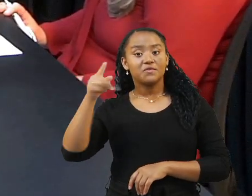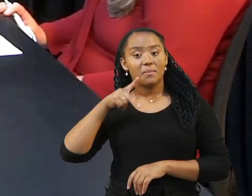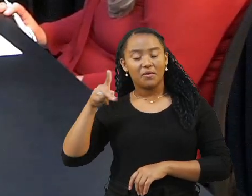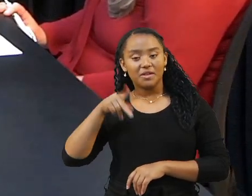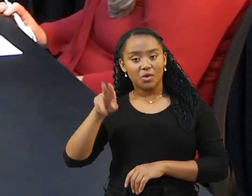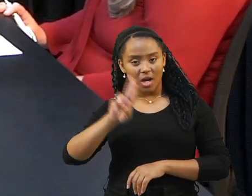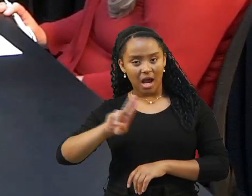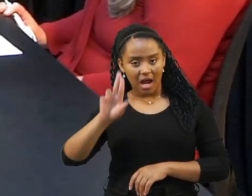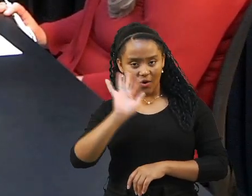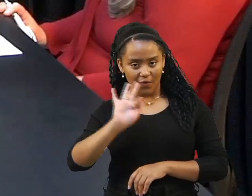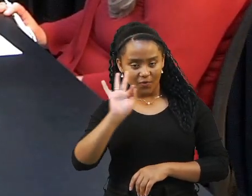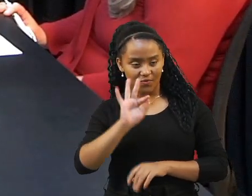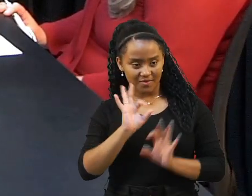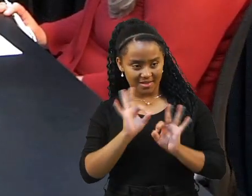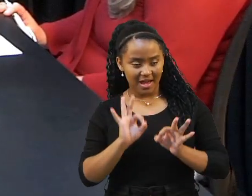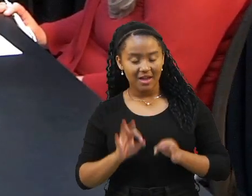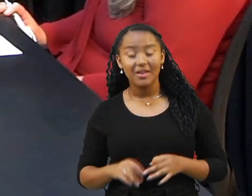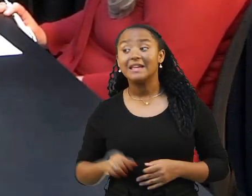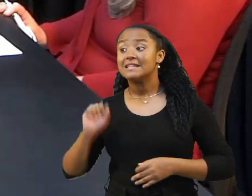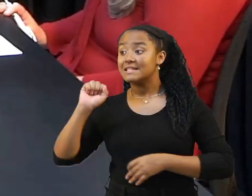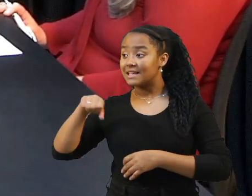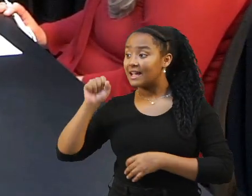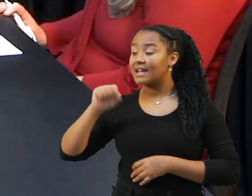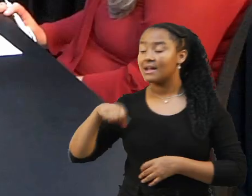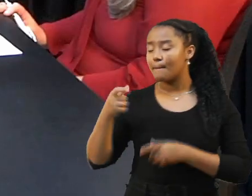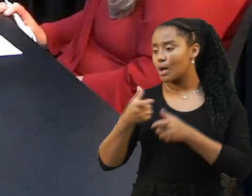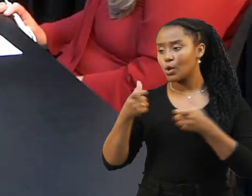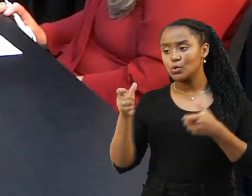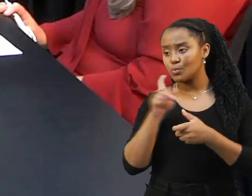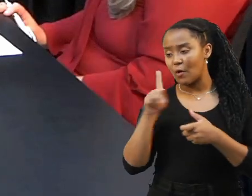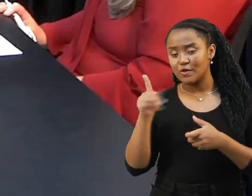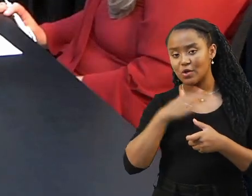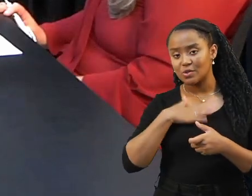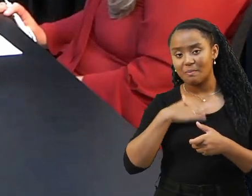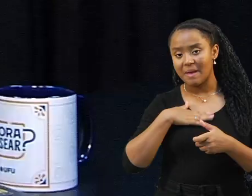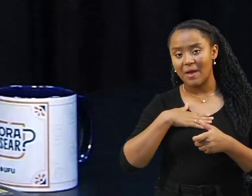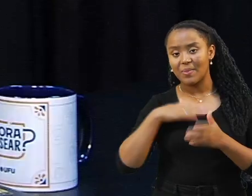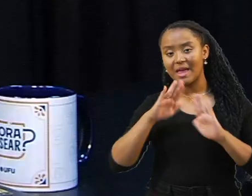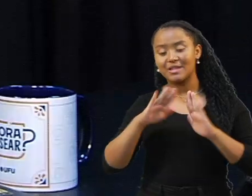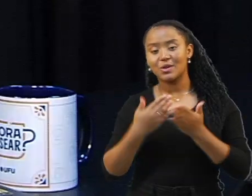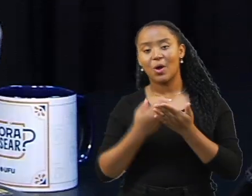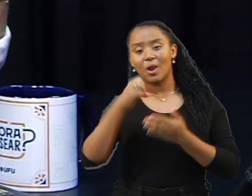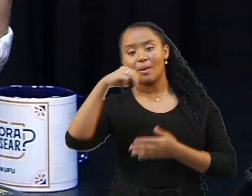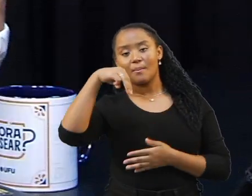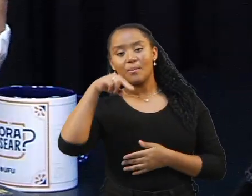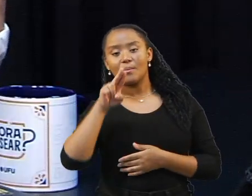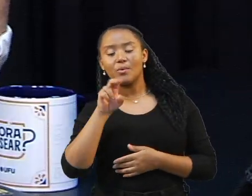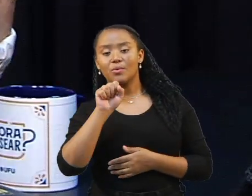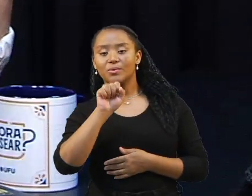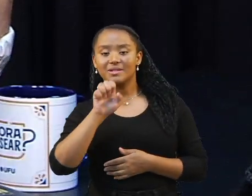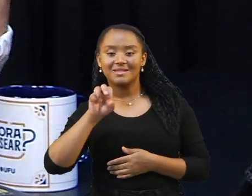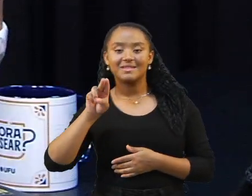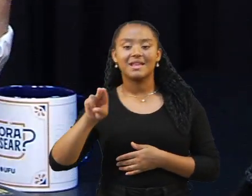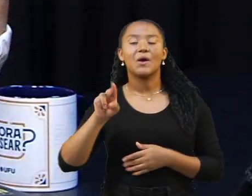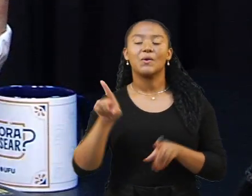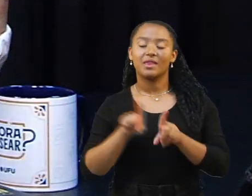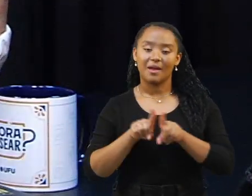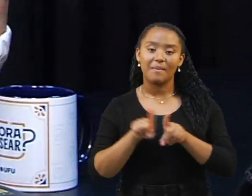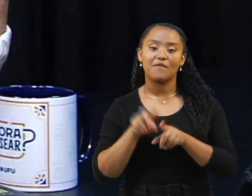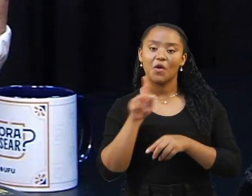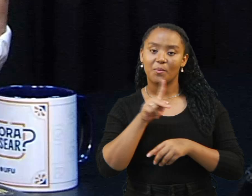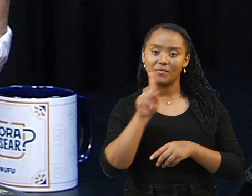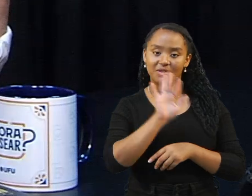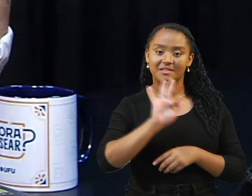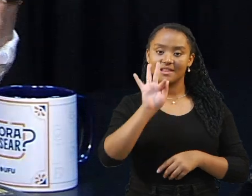grande maioria. E depois, como eu entrei rápido na universidade, eu os encontrava aqui. E eles foram meus